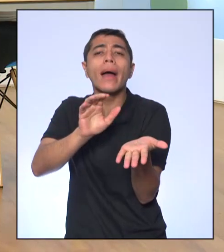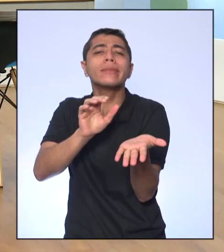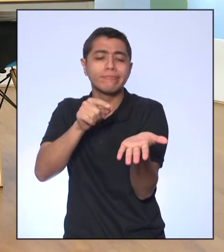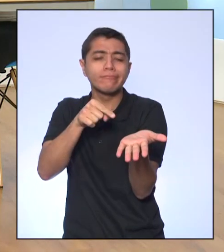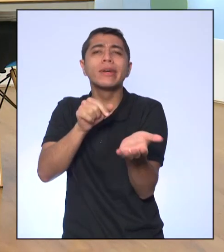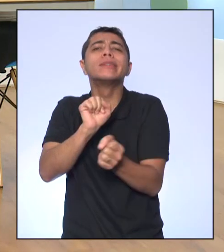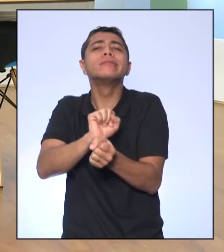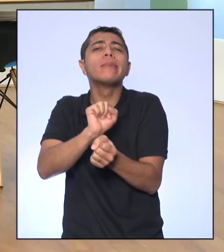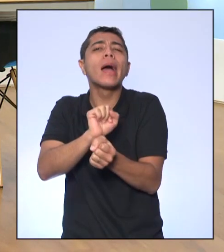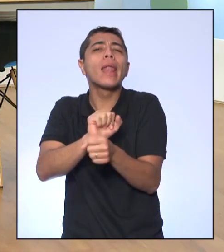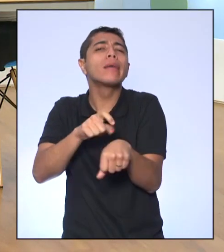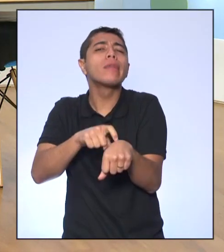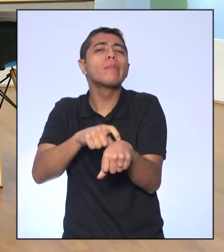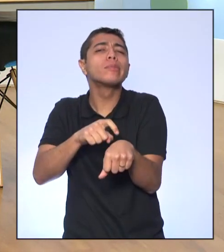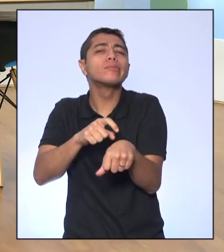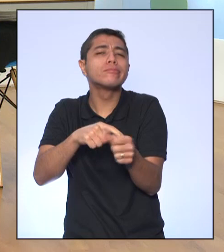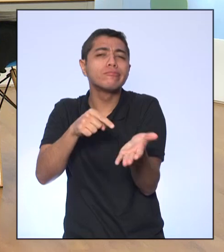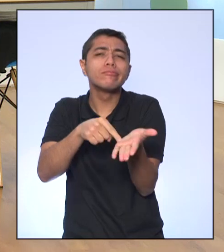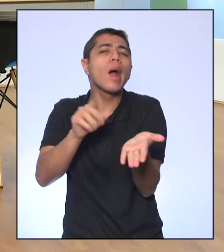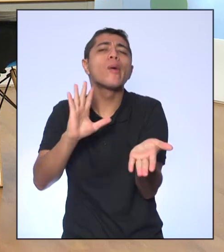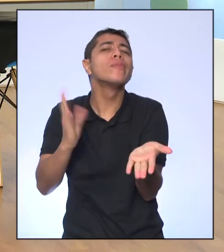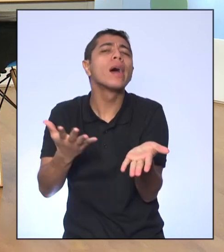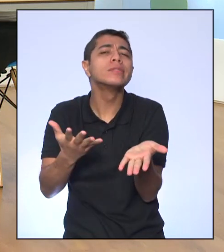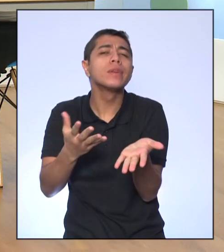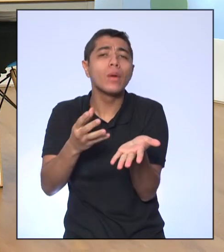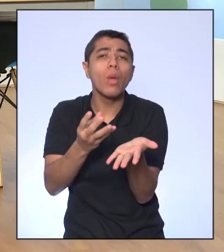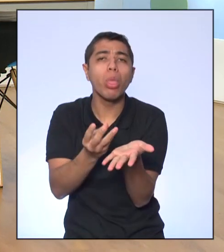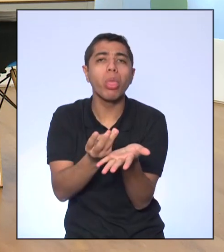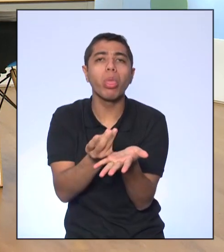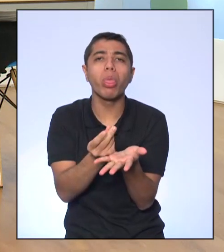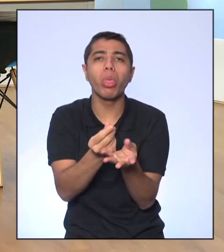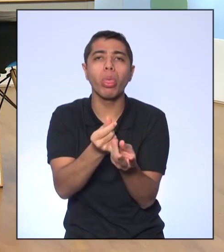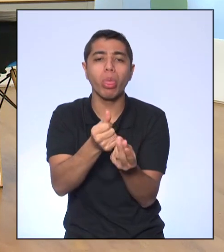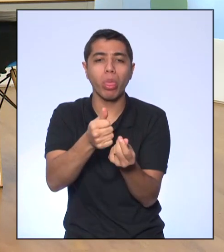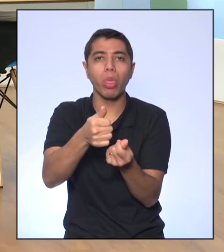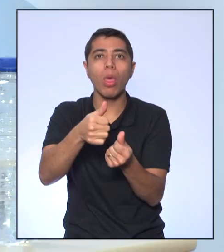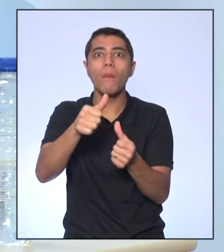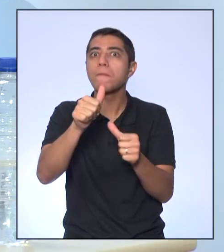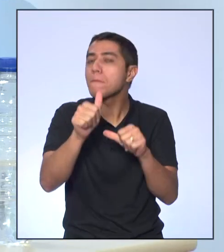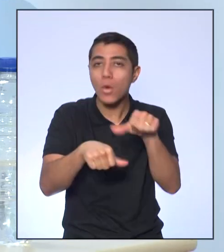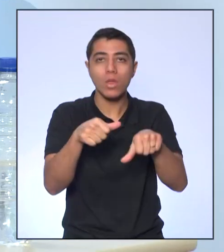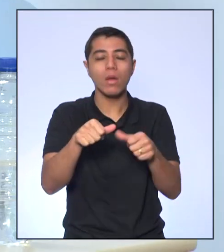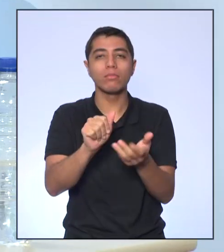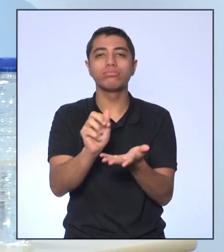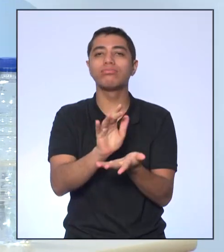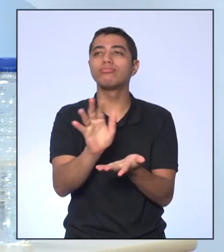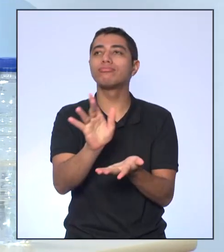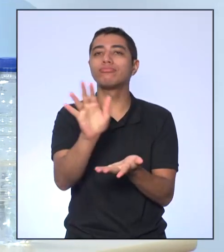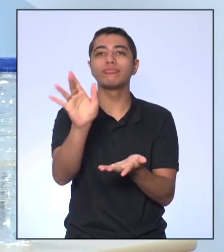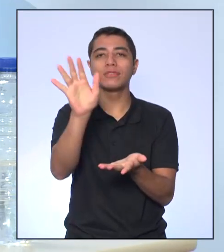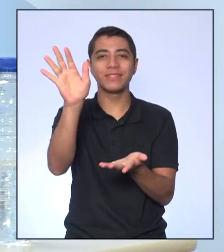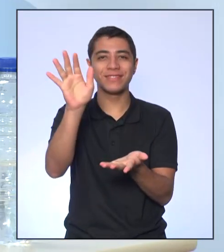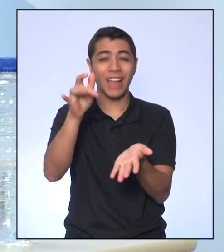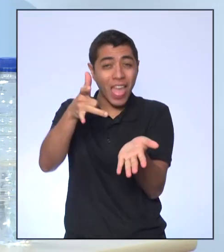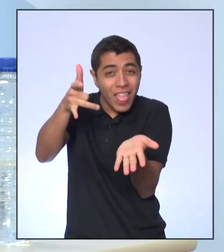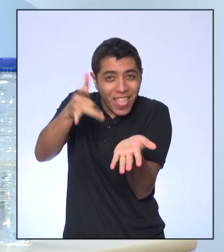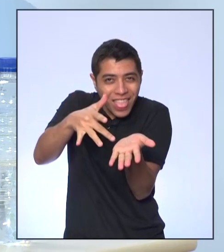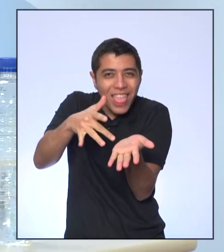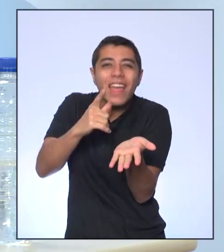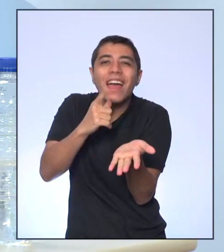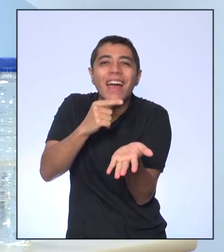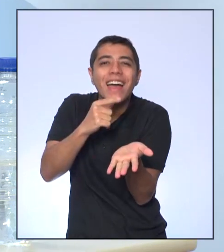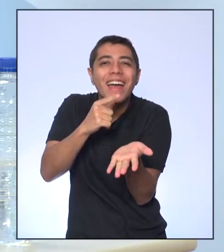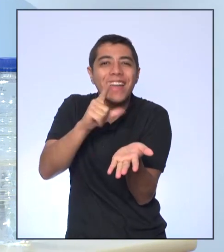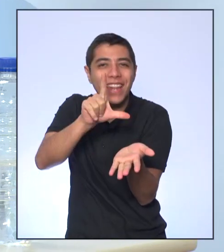Evaporar, professora? Isso, Simone, ele vai evaporar. Então, ele vai trocar de estado, ele vai passar do estado líquido para o estado gasoso. Mas,